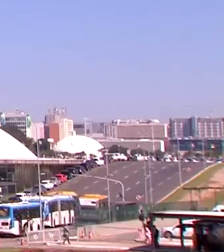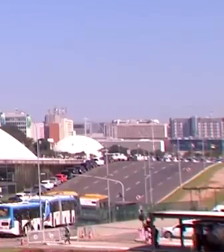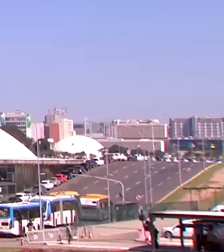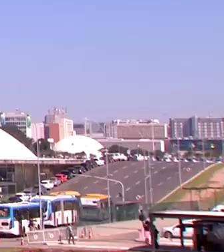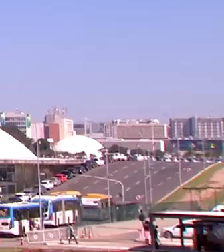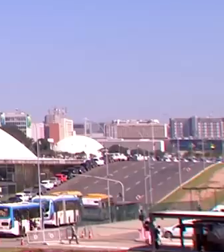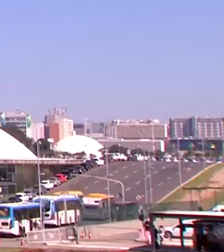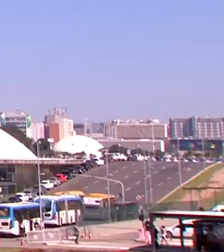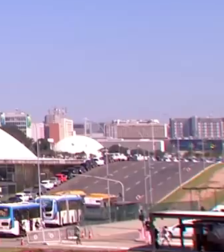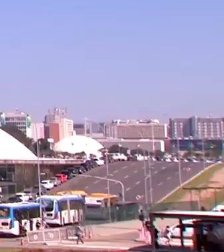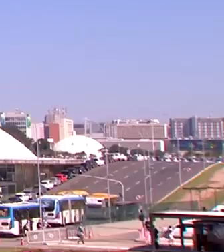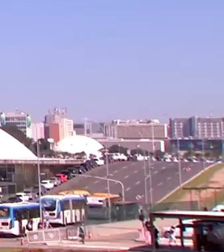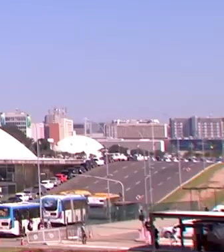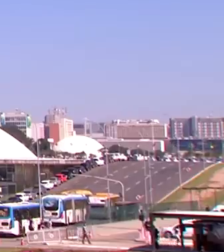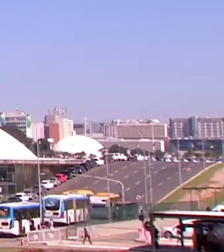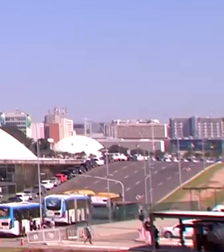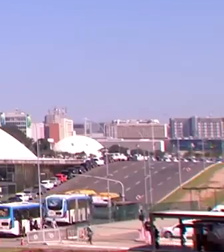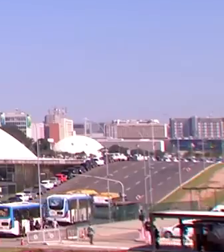ae